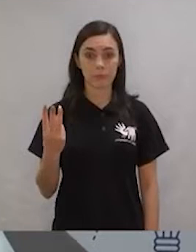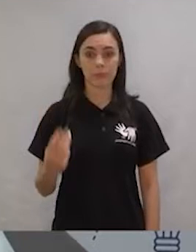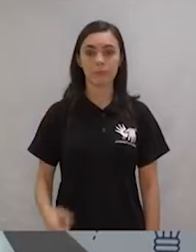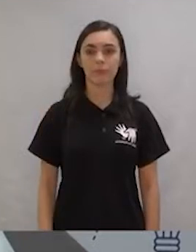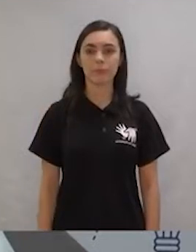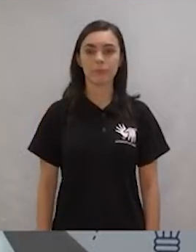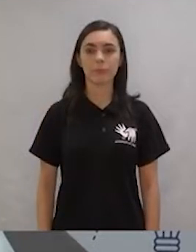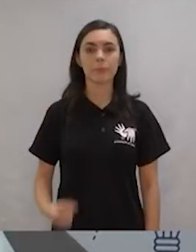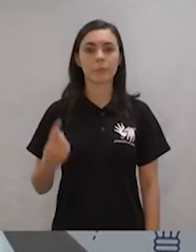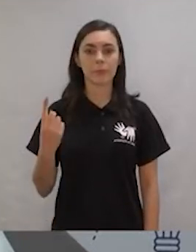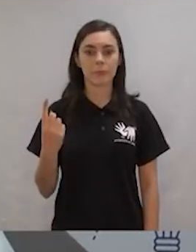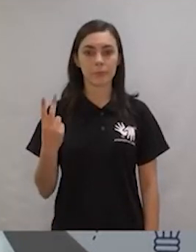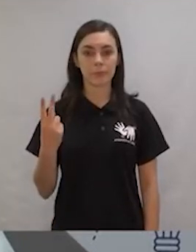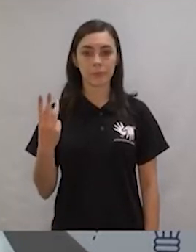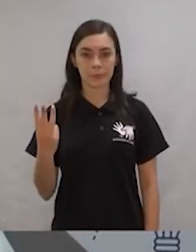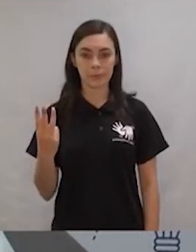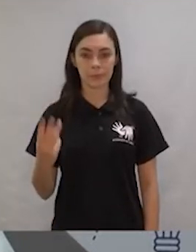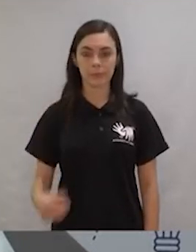1, 2, 3.